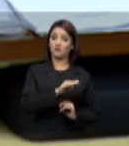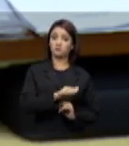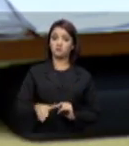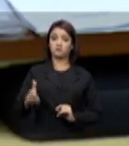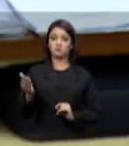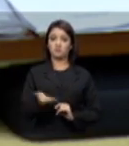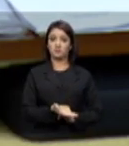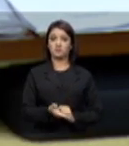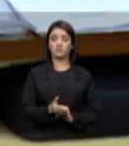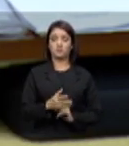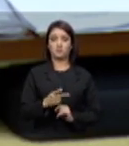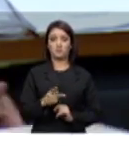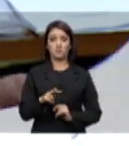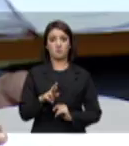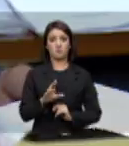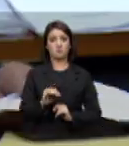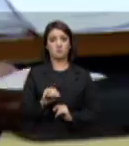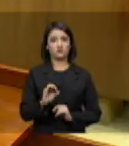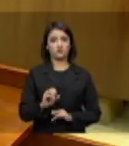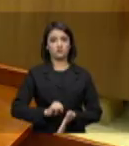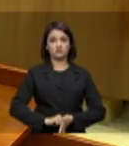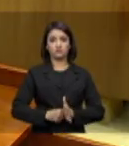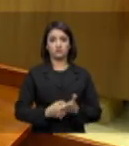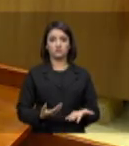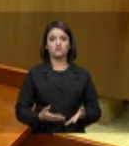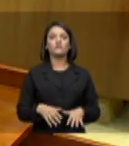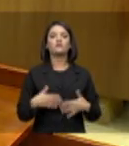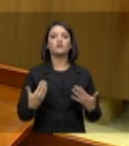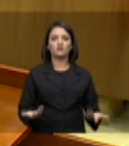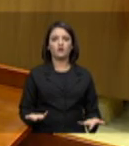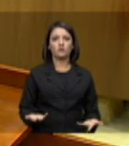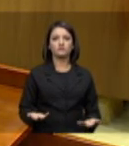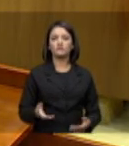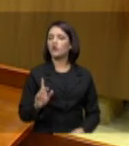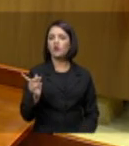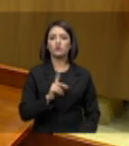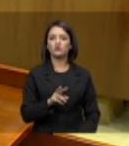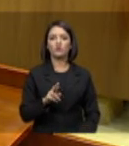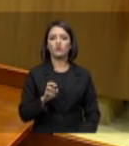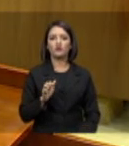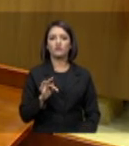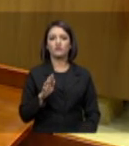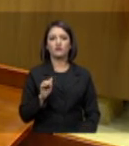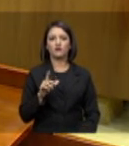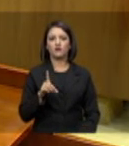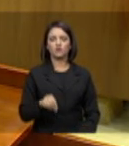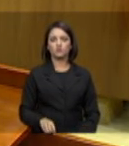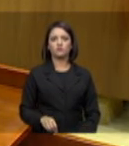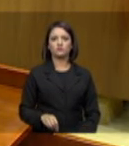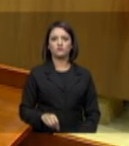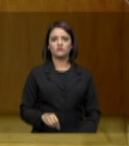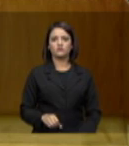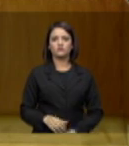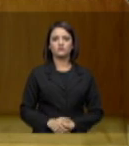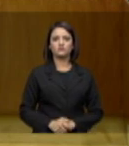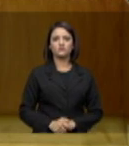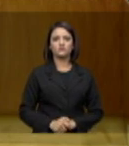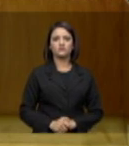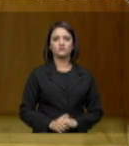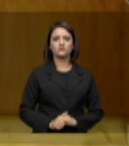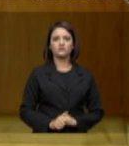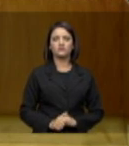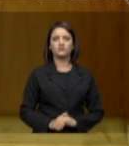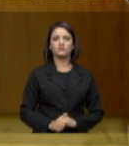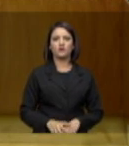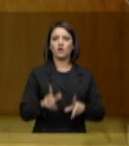processo bom então com essas coisas conhecimento disso marco aurélio ou não referendo a medida não conhece como todos